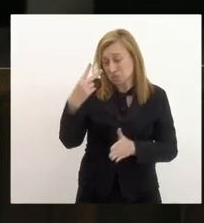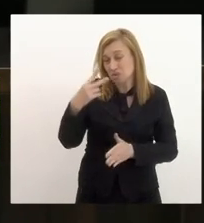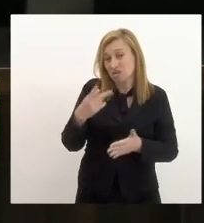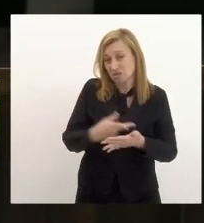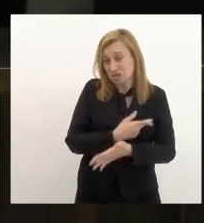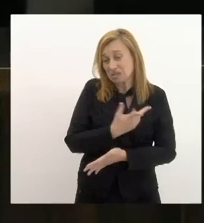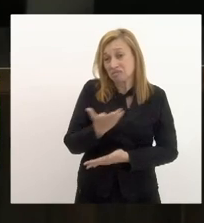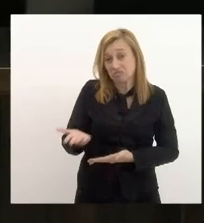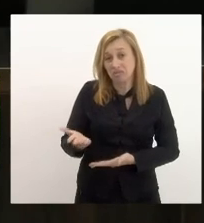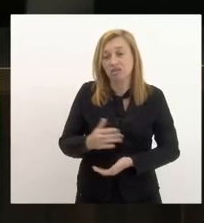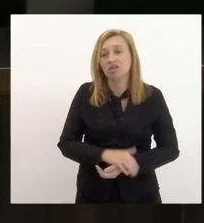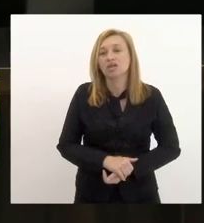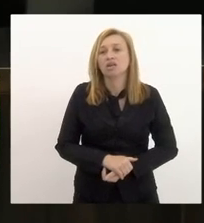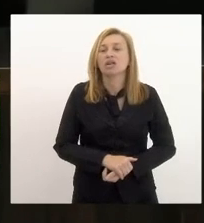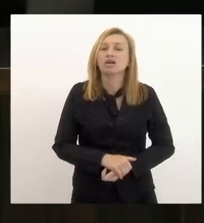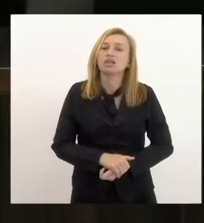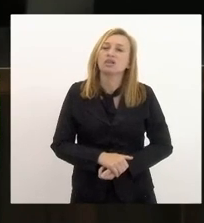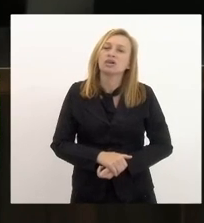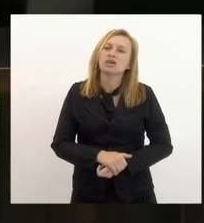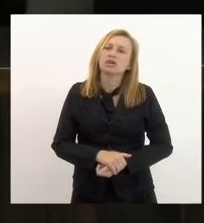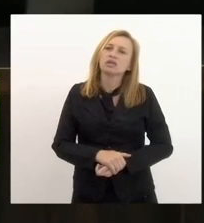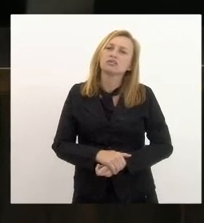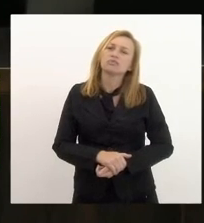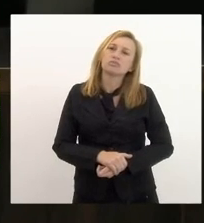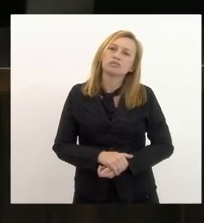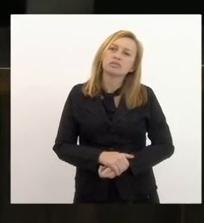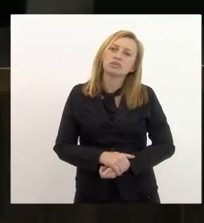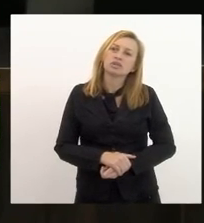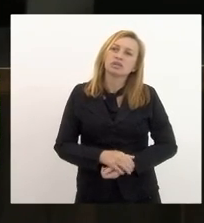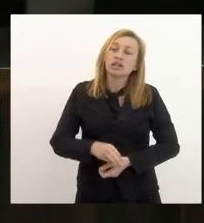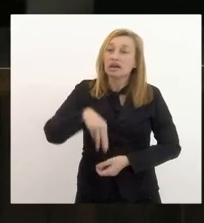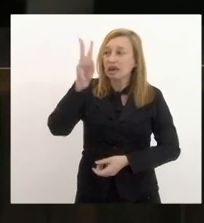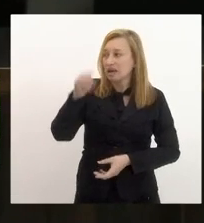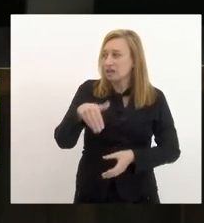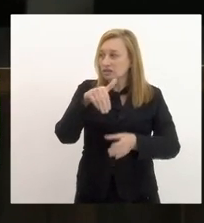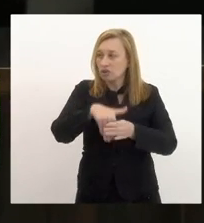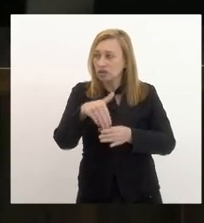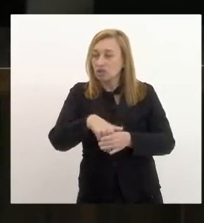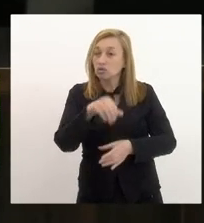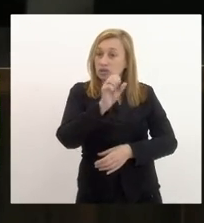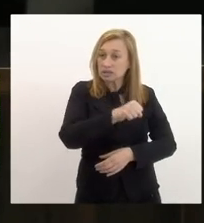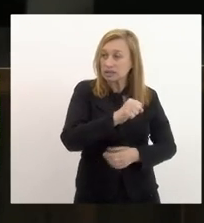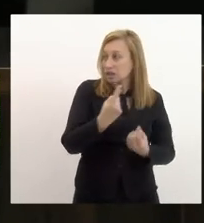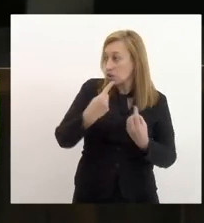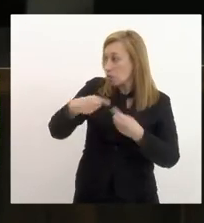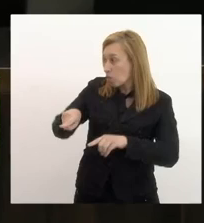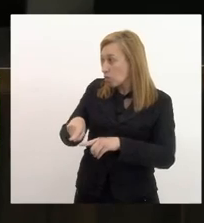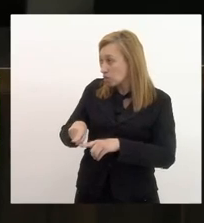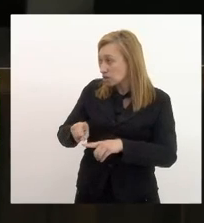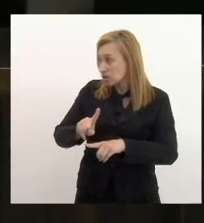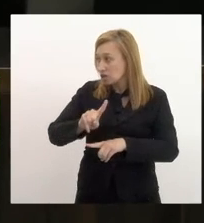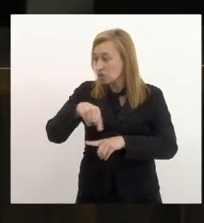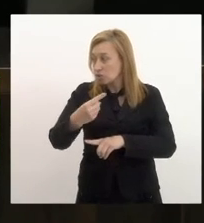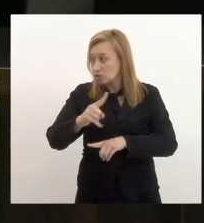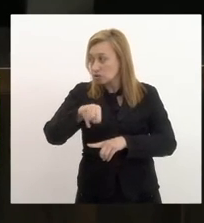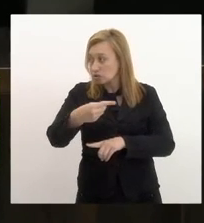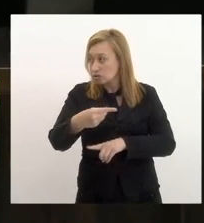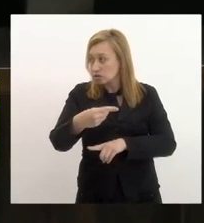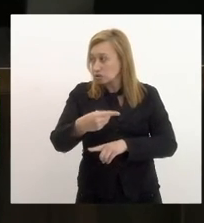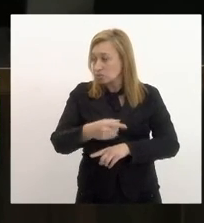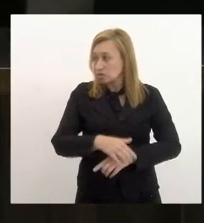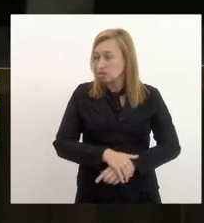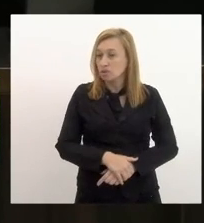vezes e aí atingir que a gente tá voltando a favor quem está votando contra e de certa dê certo